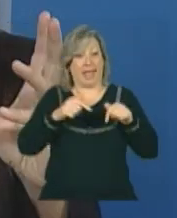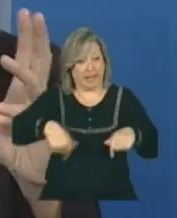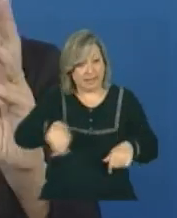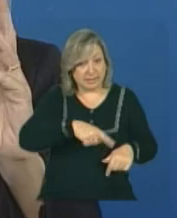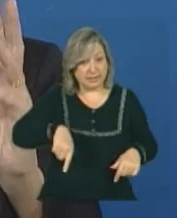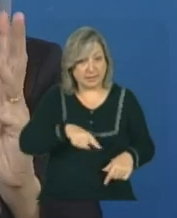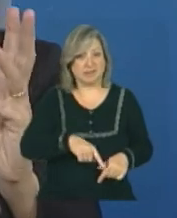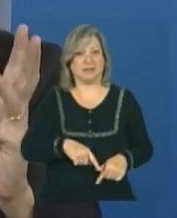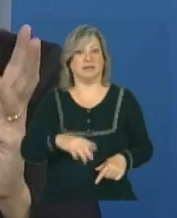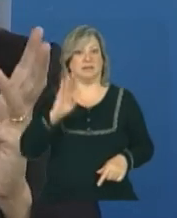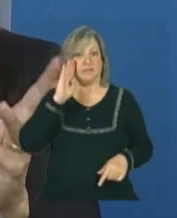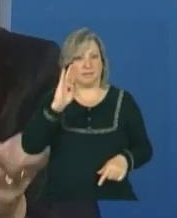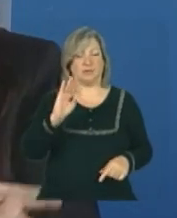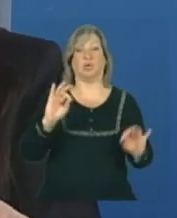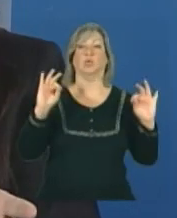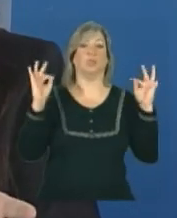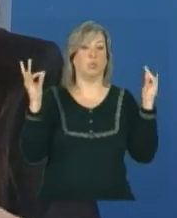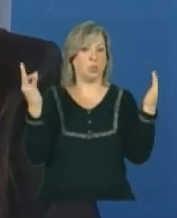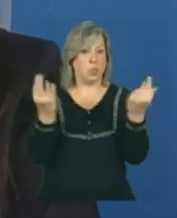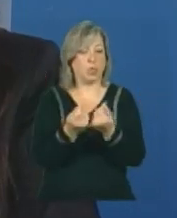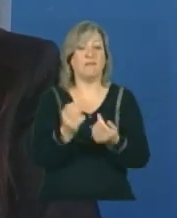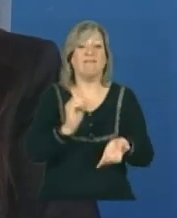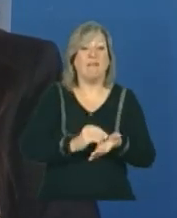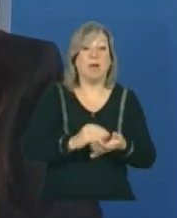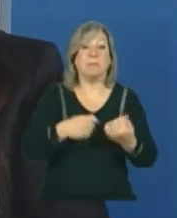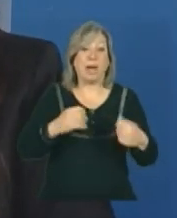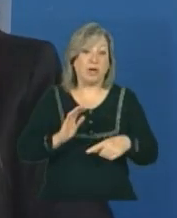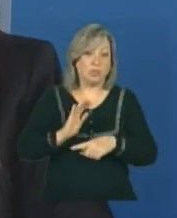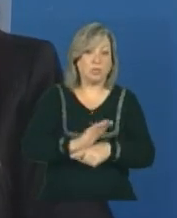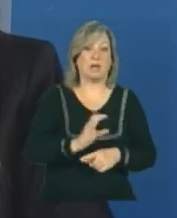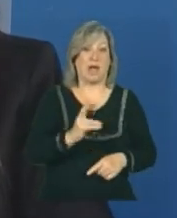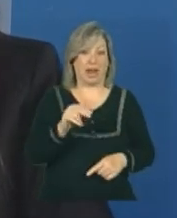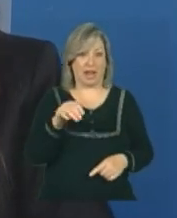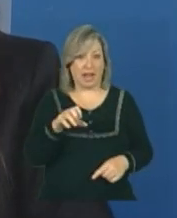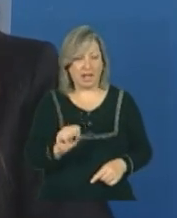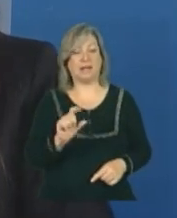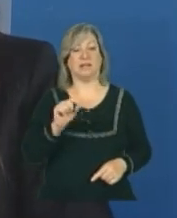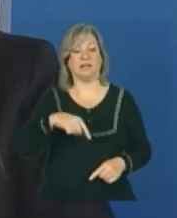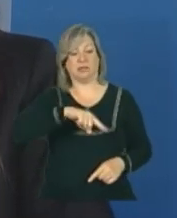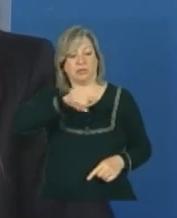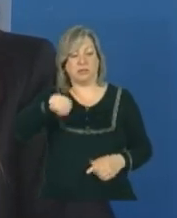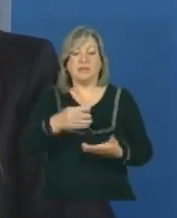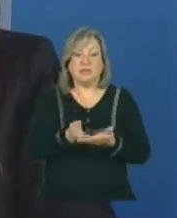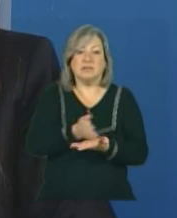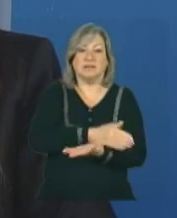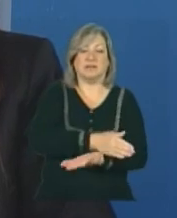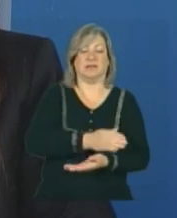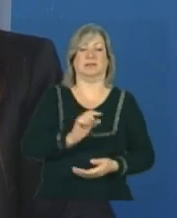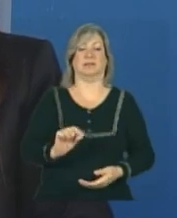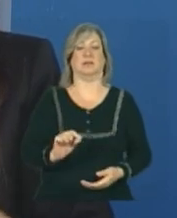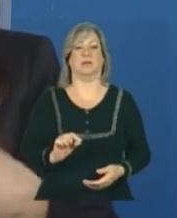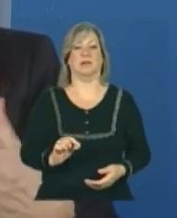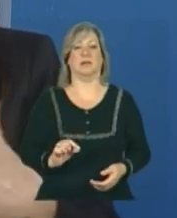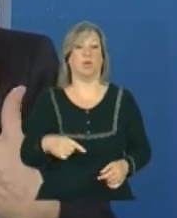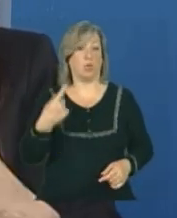são elegíveis todos os municípios que têm déficit de CRAS, excluídos quais? Os municípios que